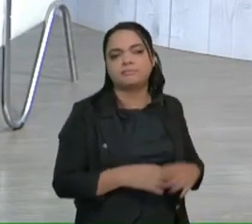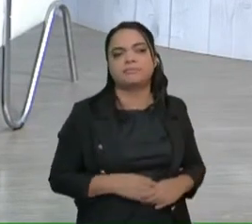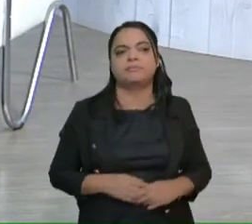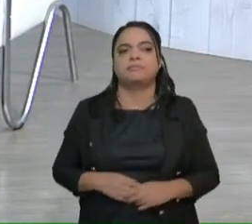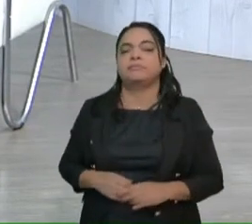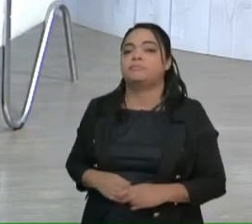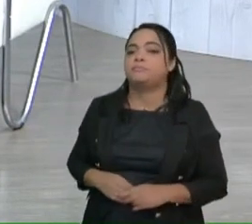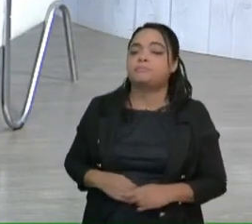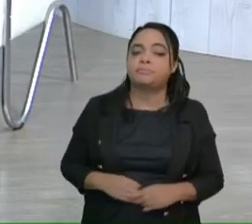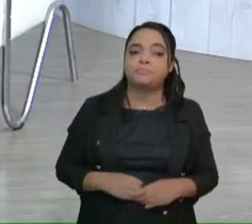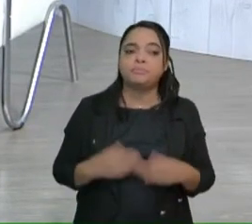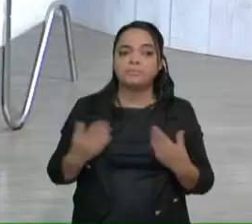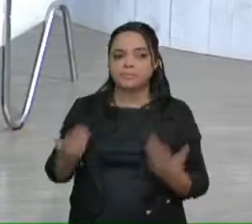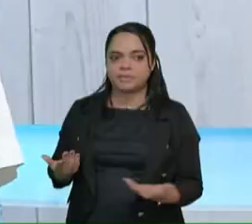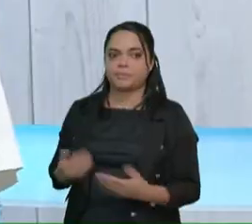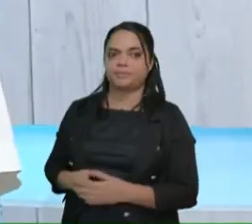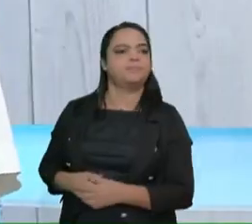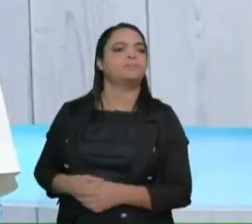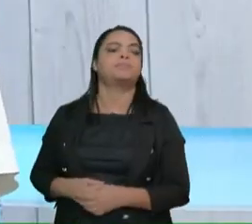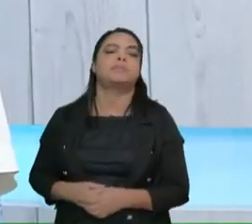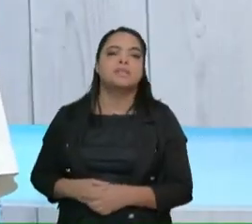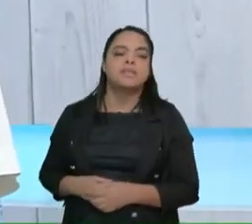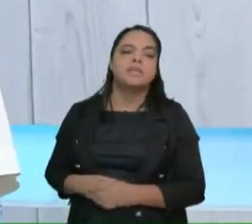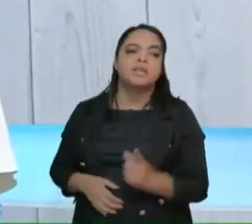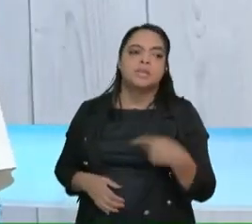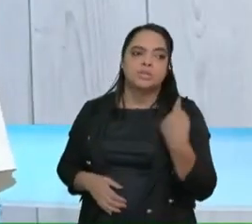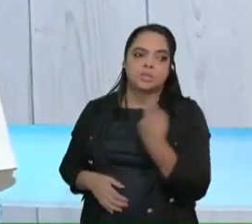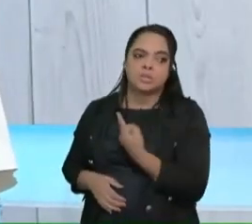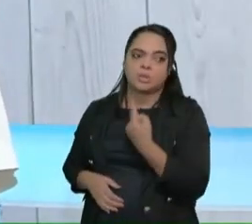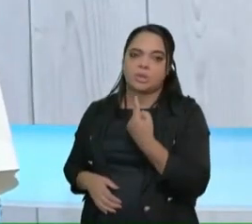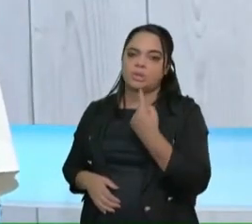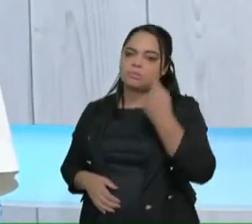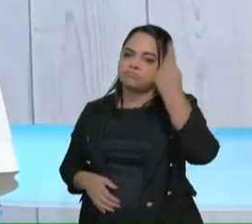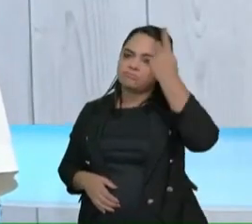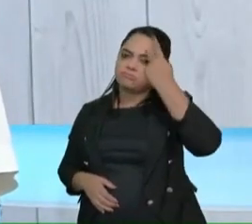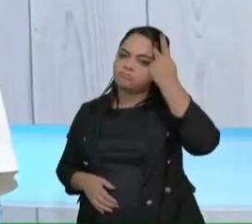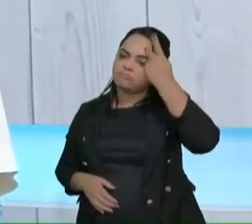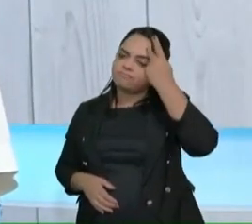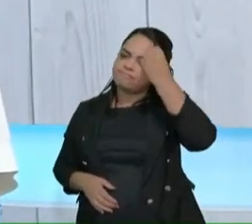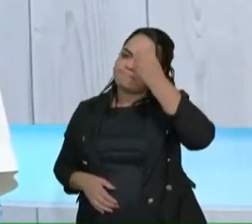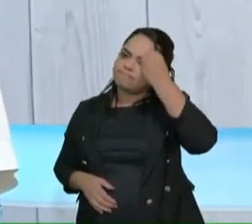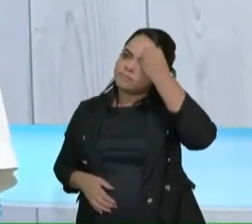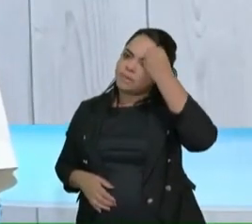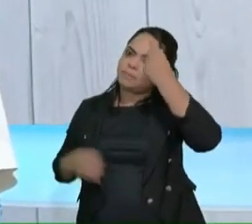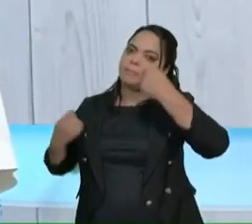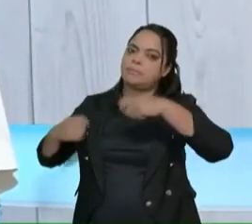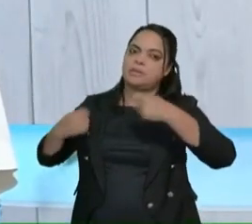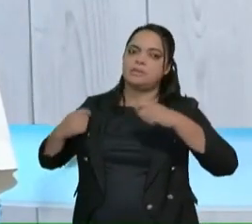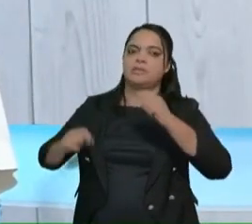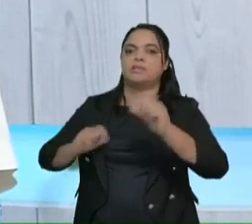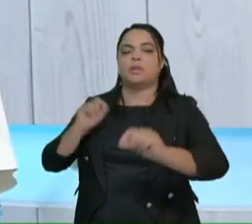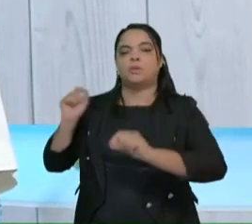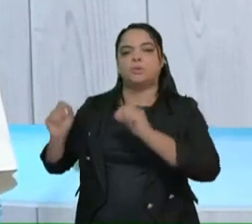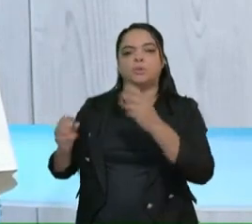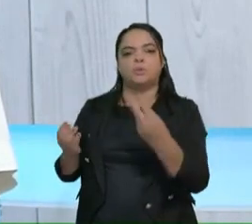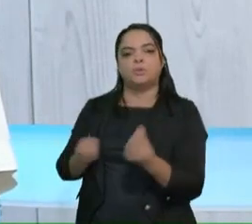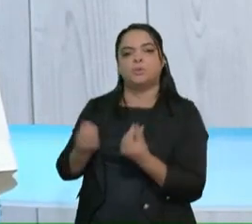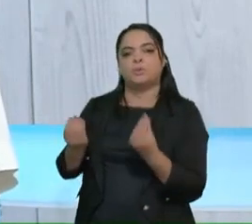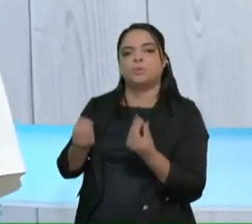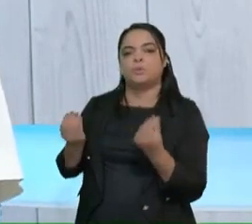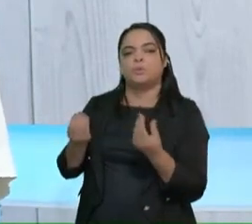aham Ah podemos dizer que a nossa psique ela necessita de